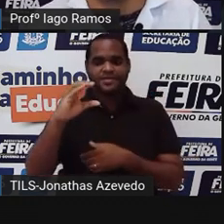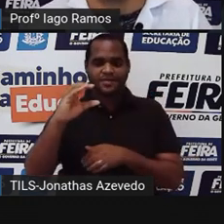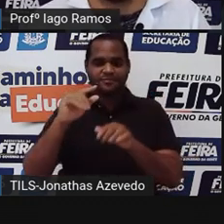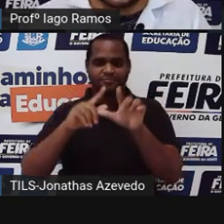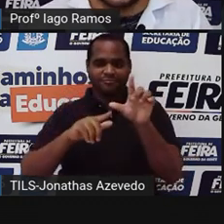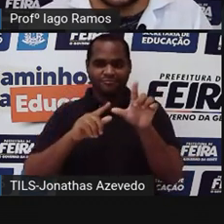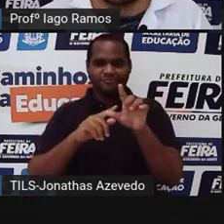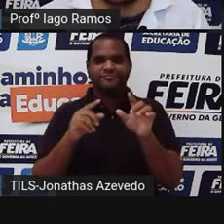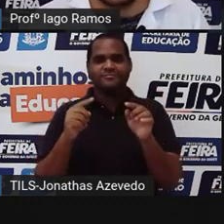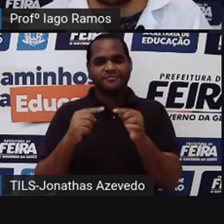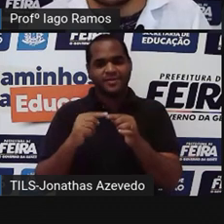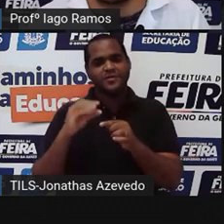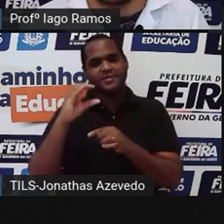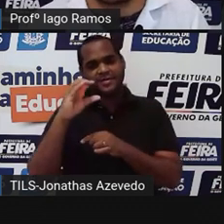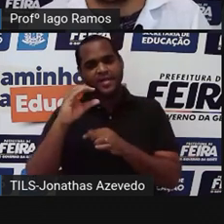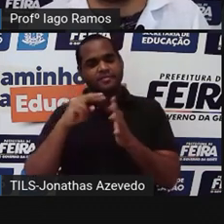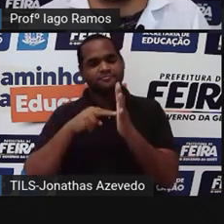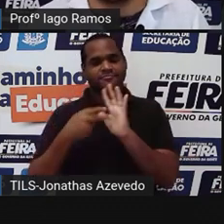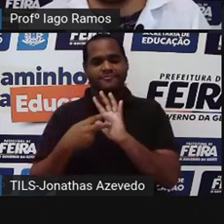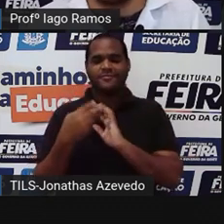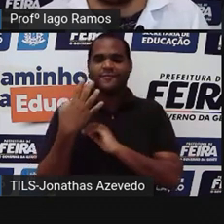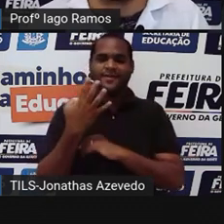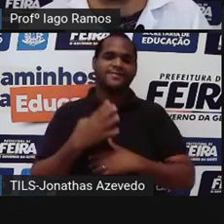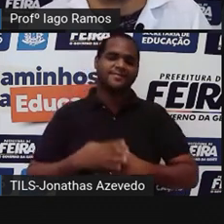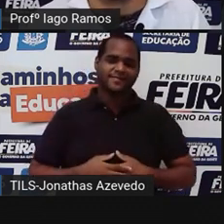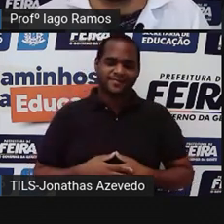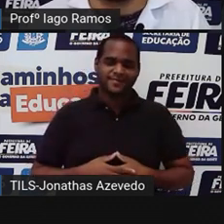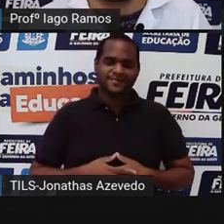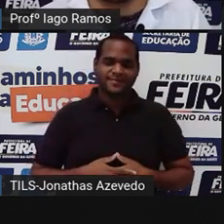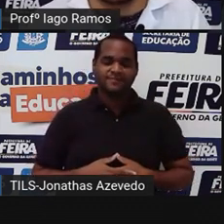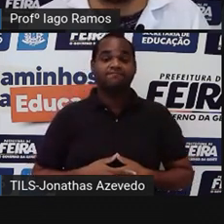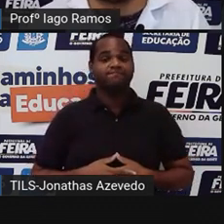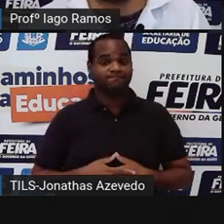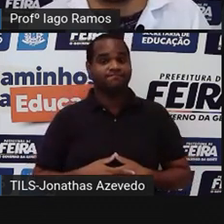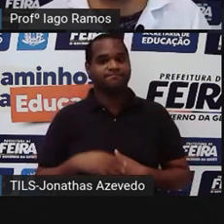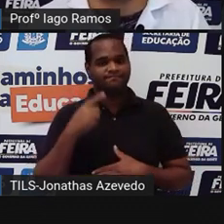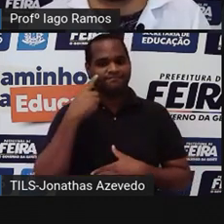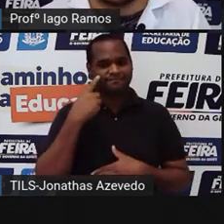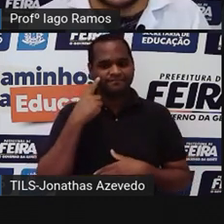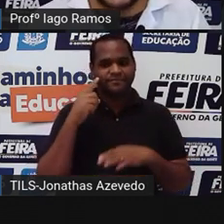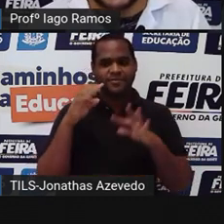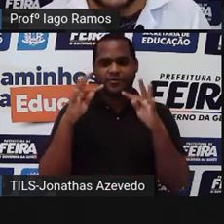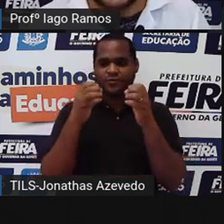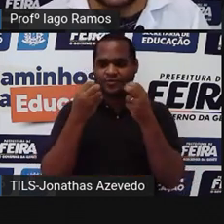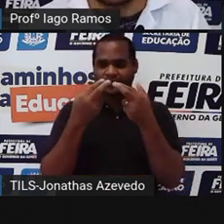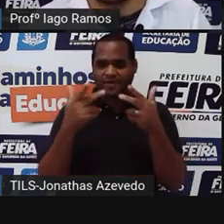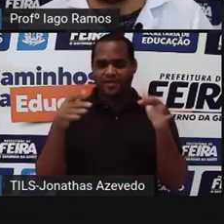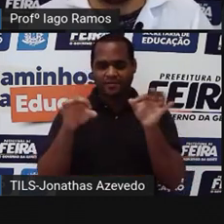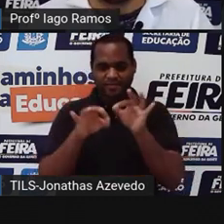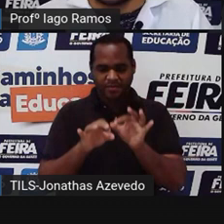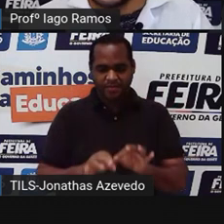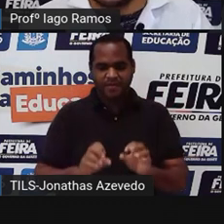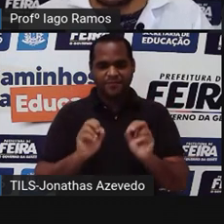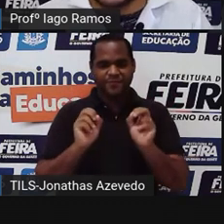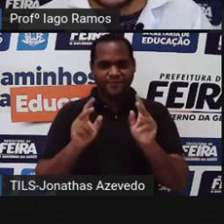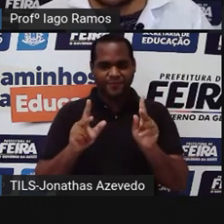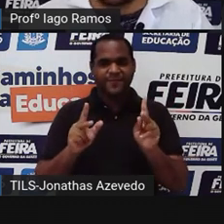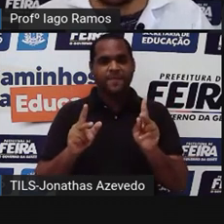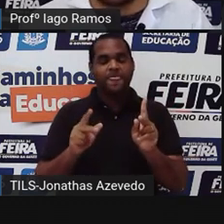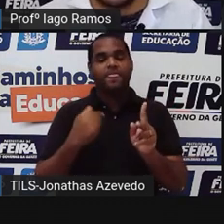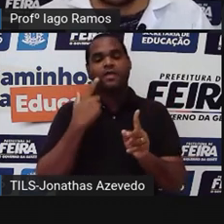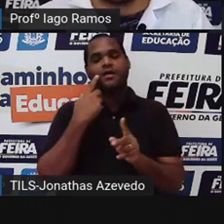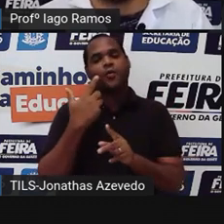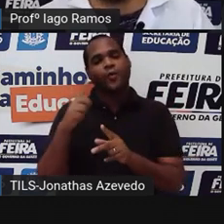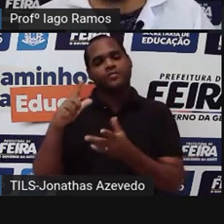diz que c é igual a 4, tá bom? Isso na equação completa. Na